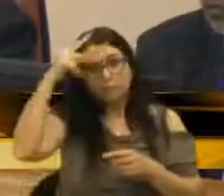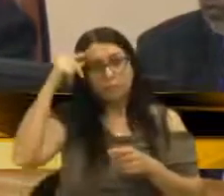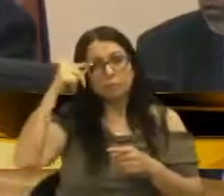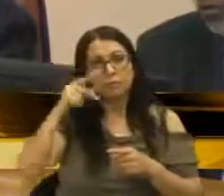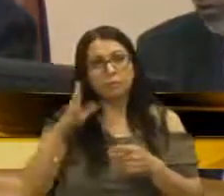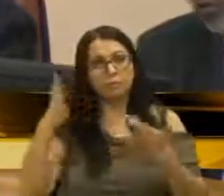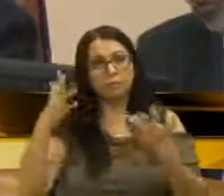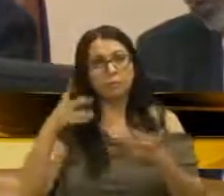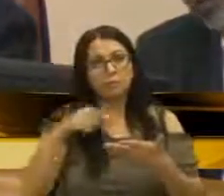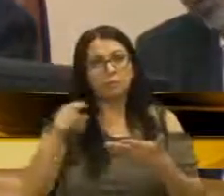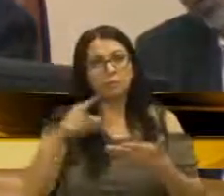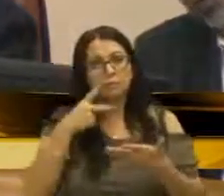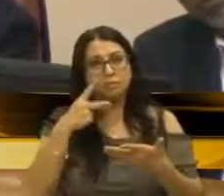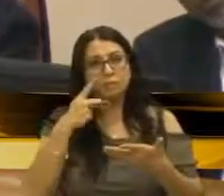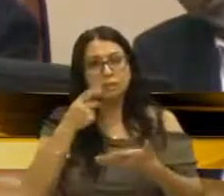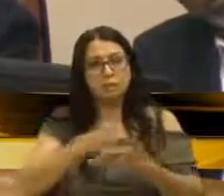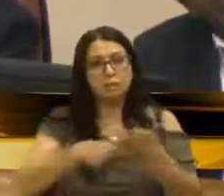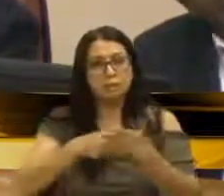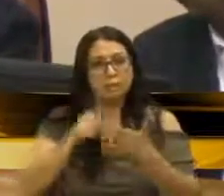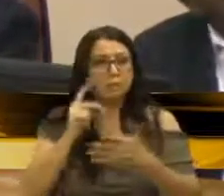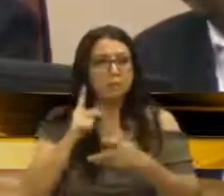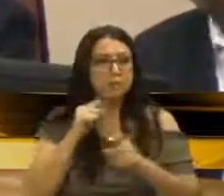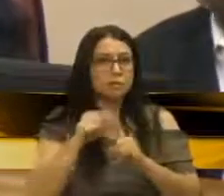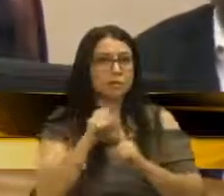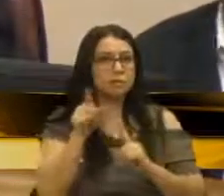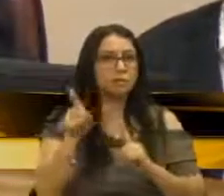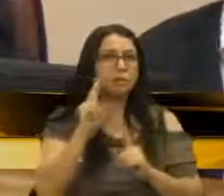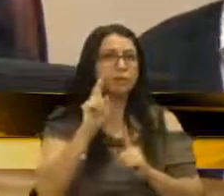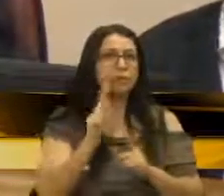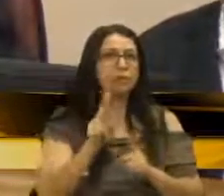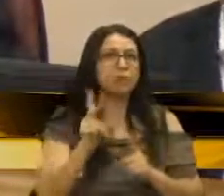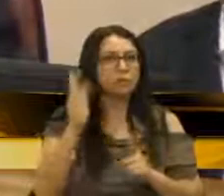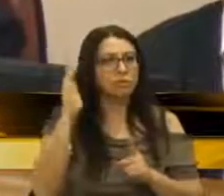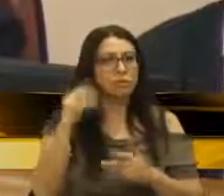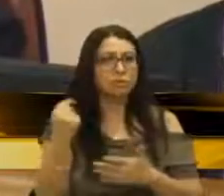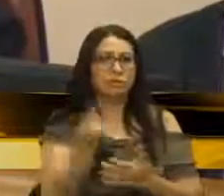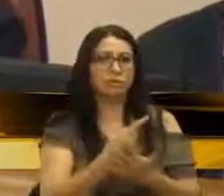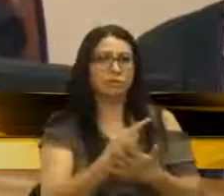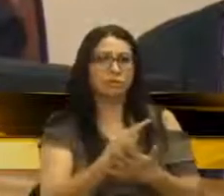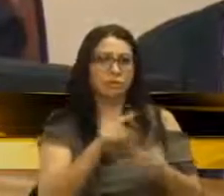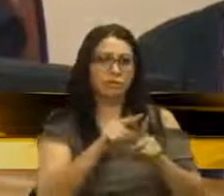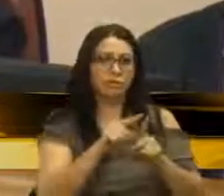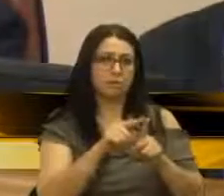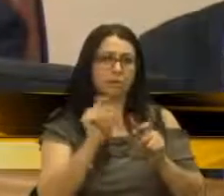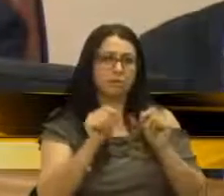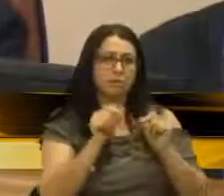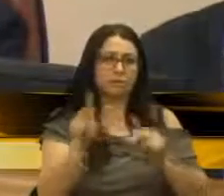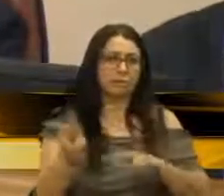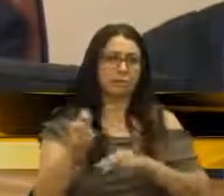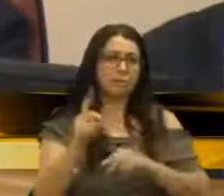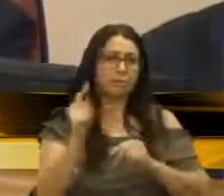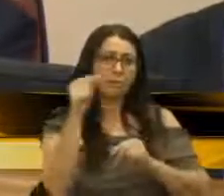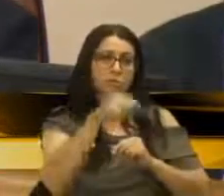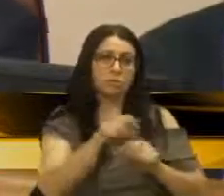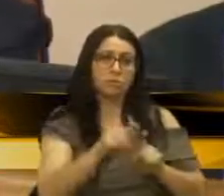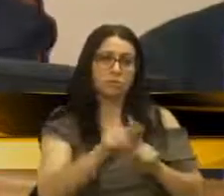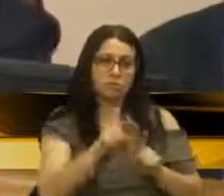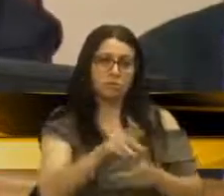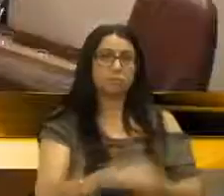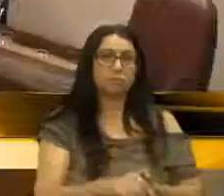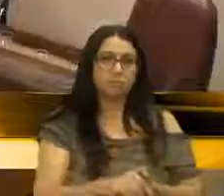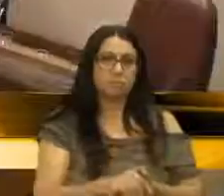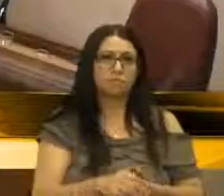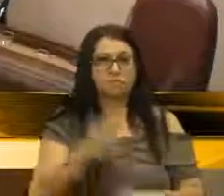lhe parabenizar pela sua pela sua luta e entender um pouquinho sua indignação a respeito do interior porque chega para nós também